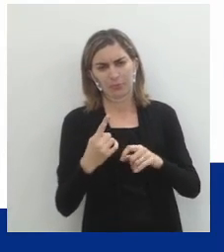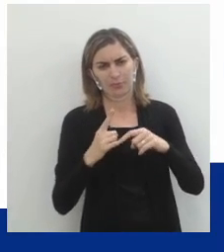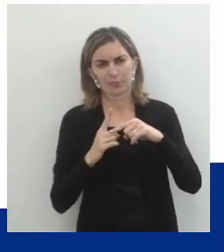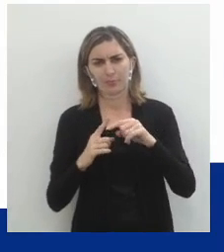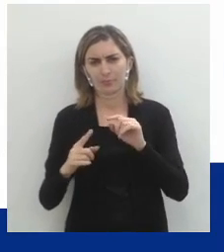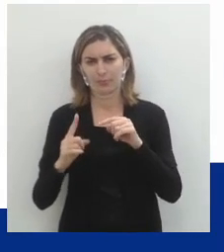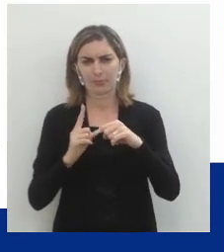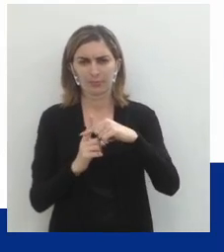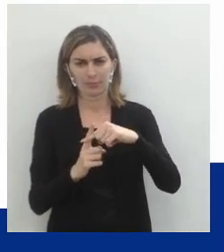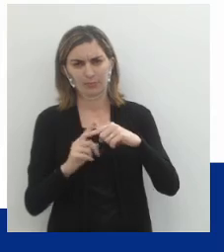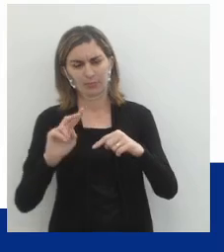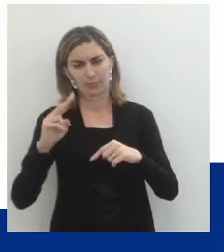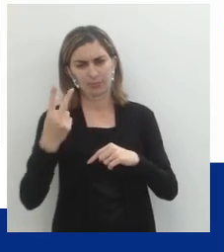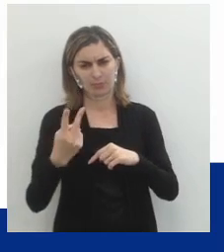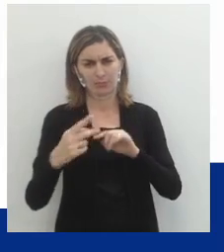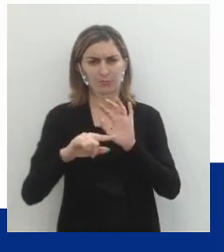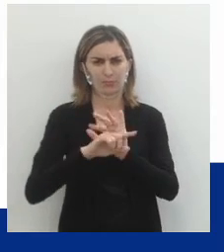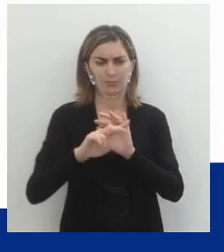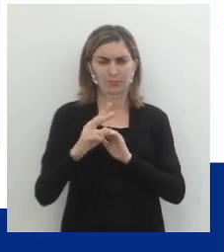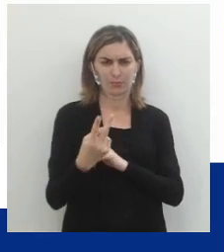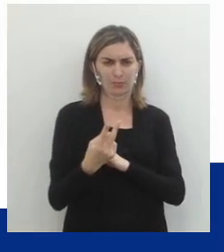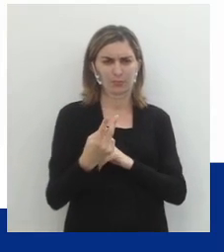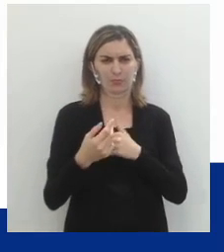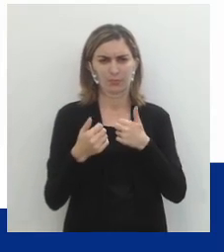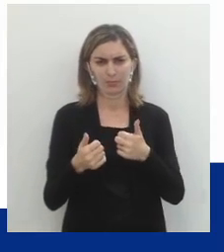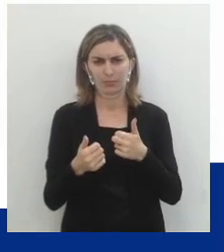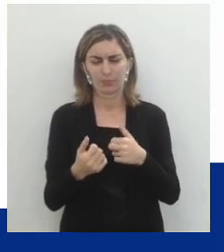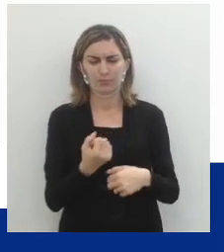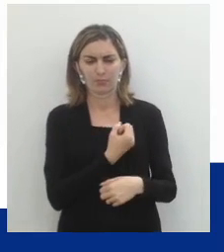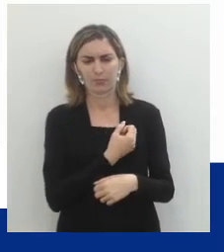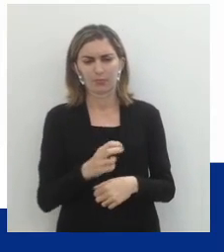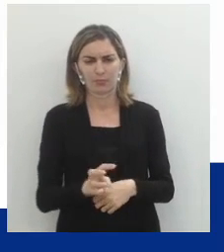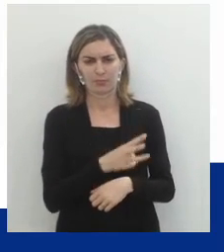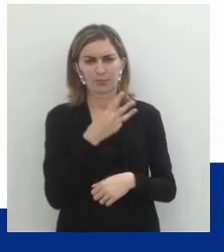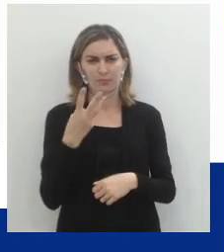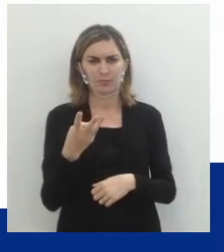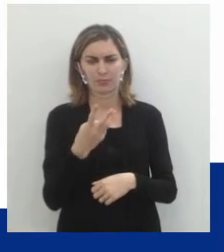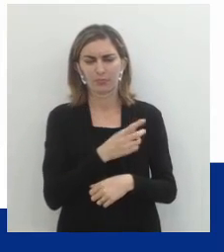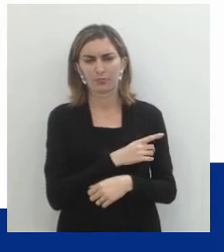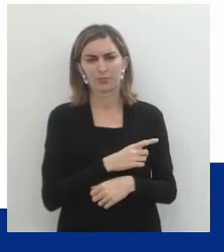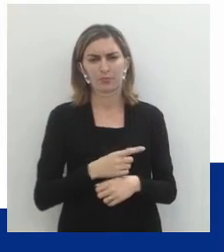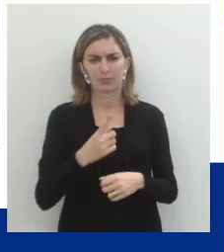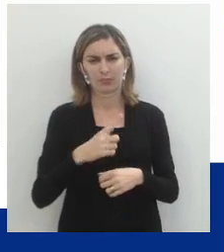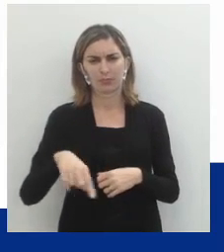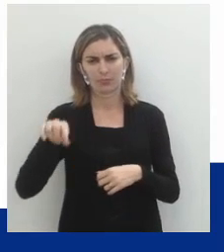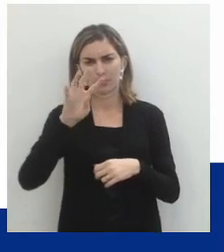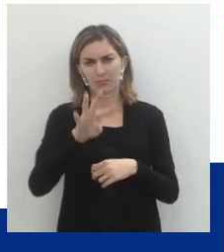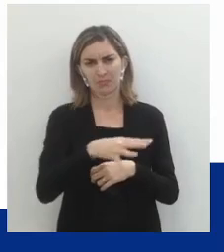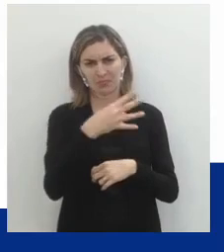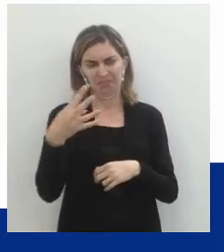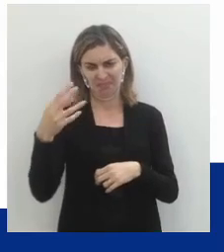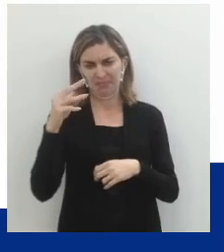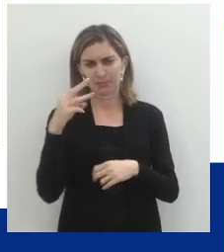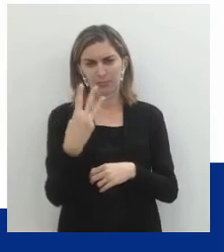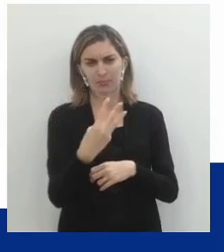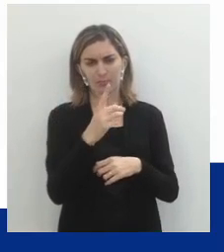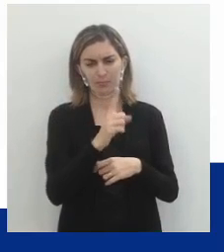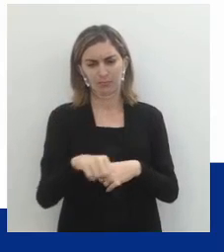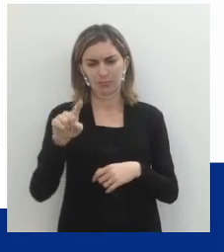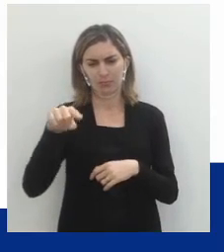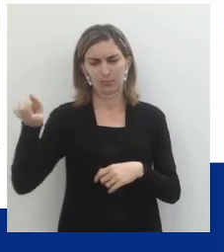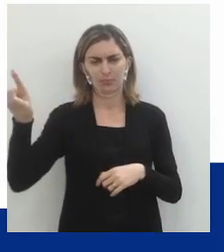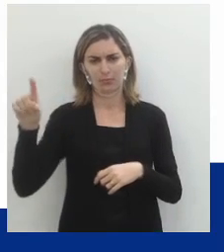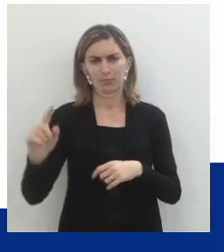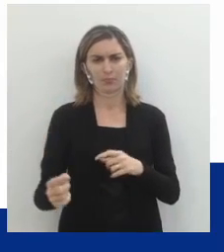de 2 e o mínimo de menos 2, beleza? E o número 3 desloca esse gráfico 3 casinhas